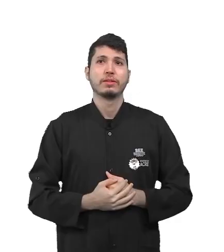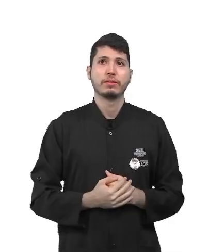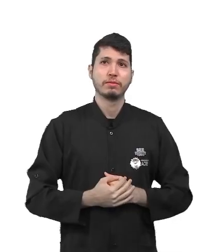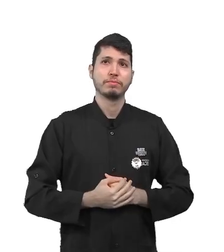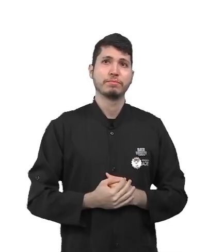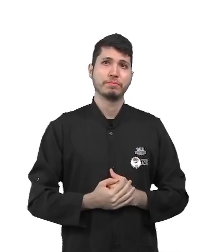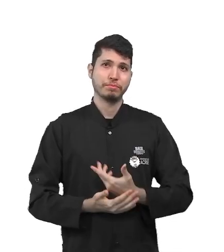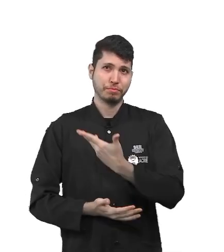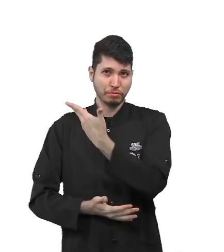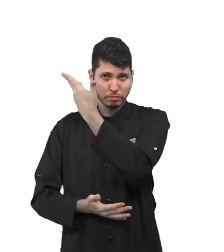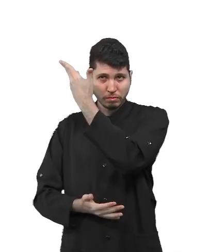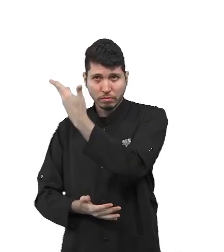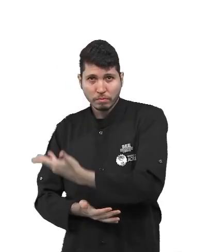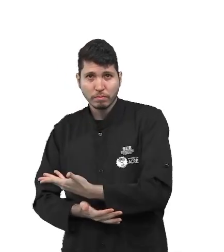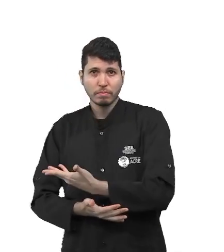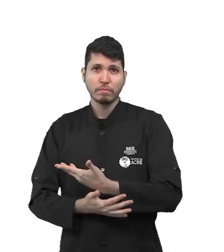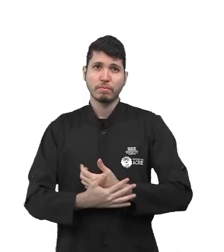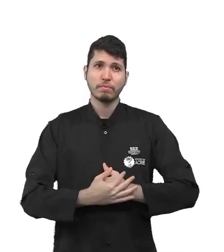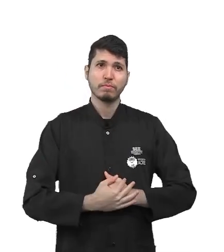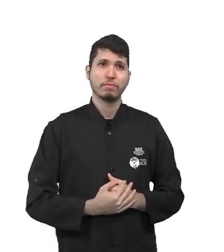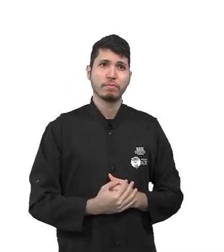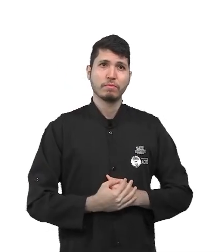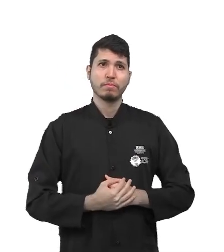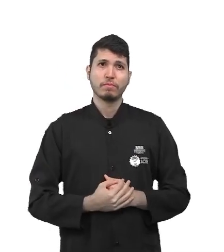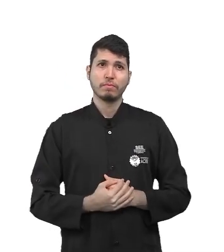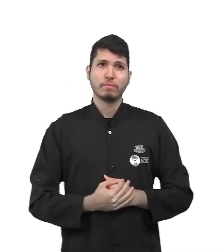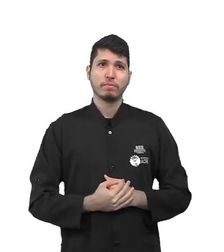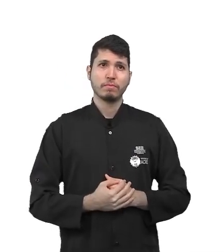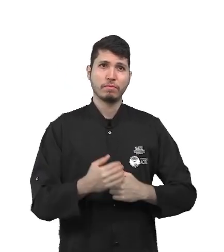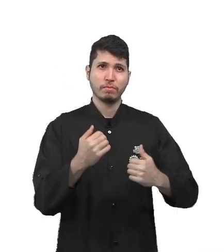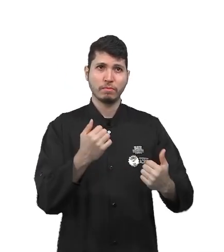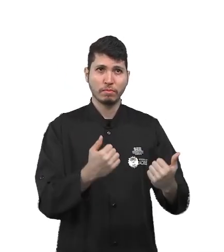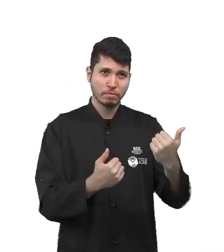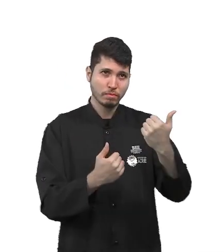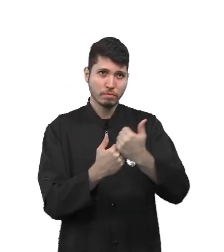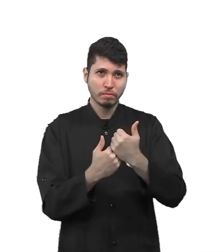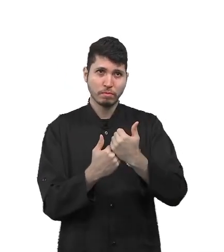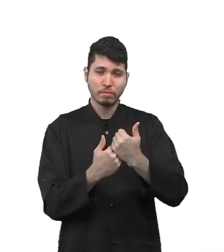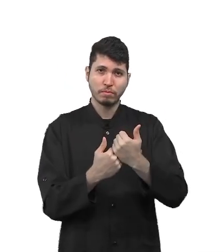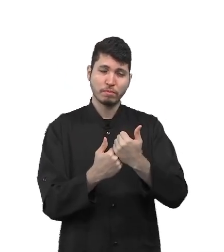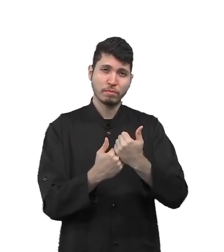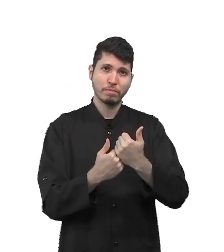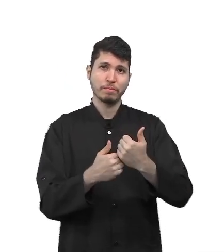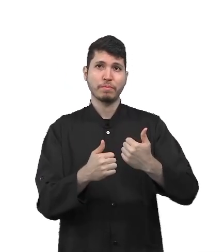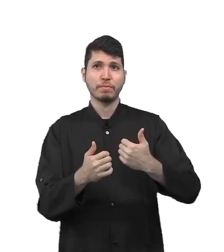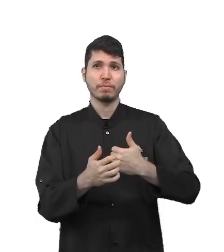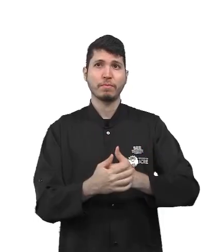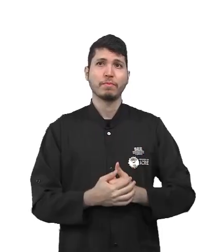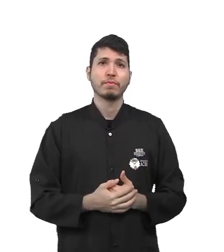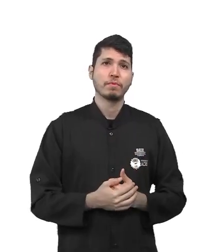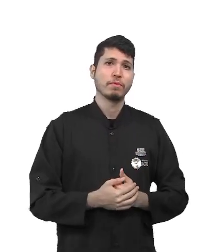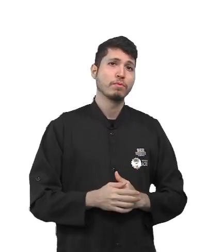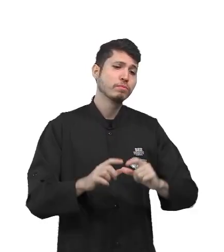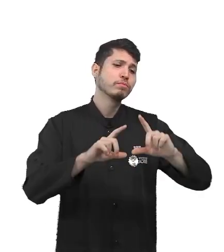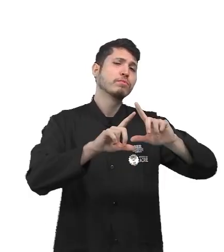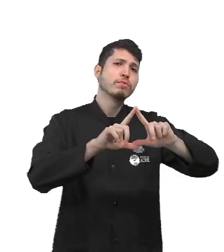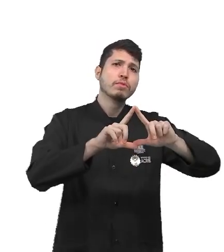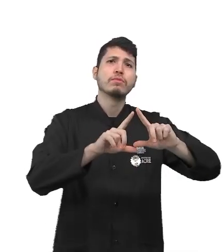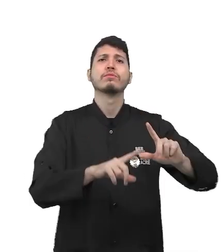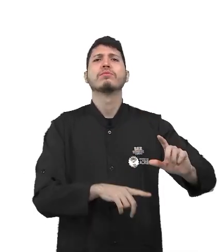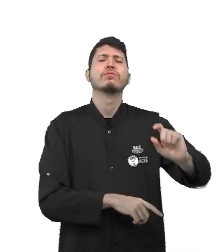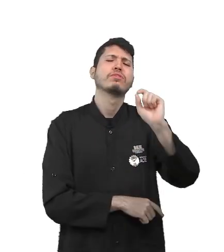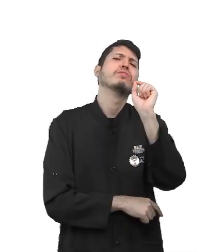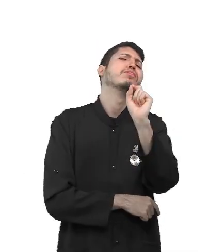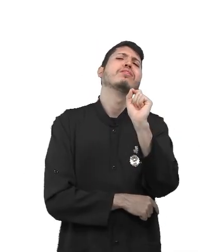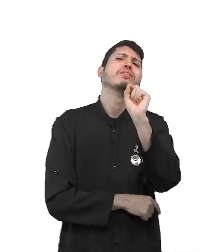vale 1.600, tá bom? Substituindo esses valores na equação de delta, professor, delta, quem é o delta, professor? Só para lembrar aqui,